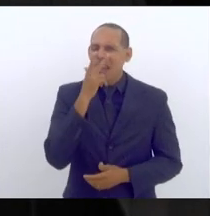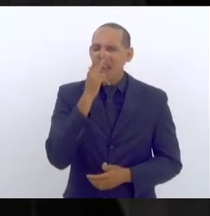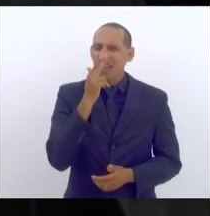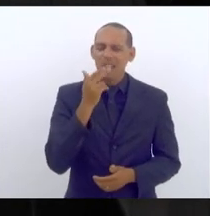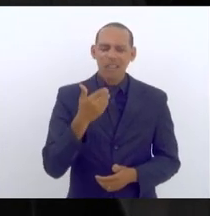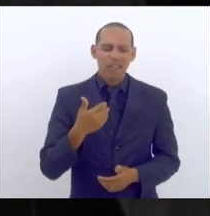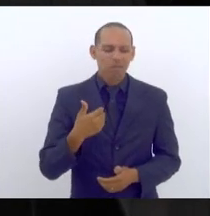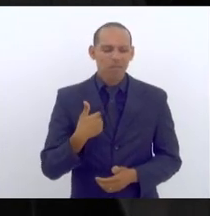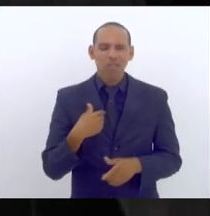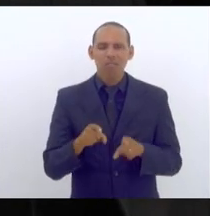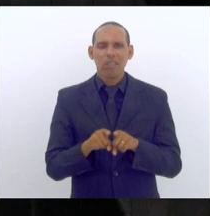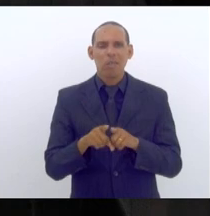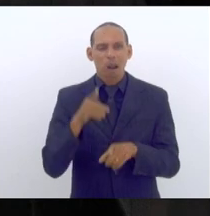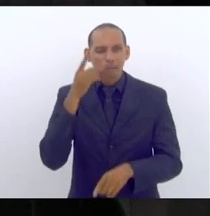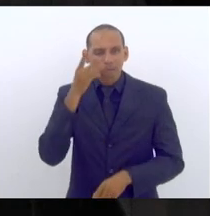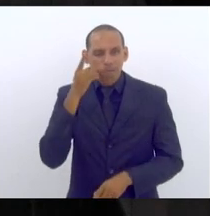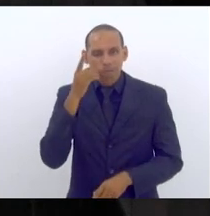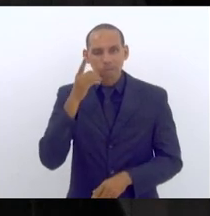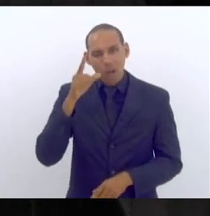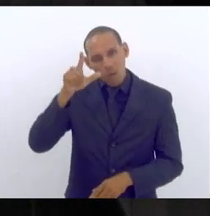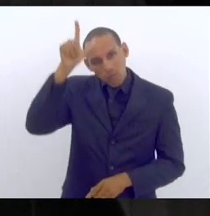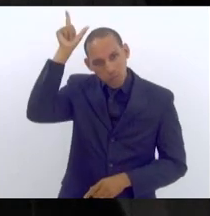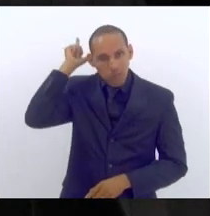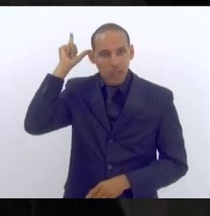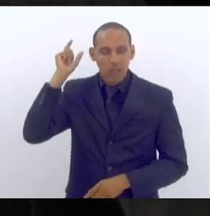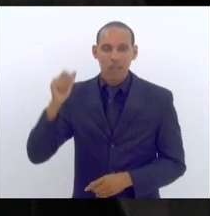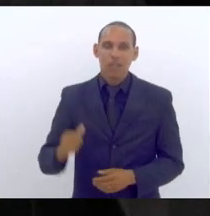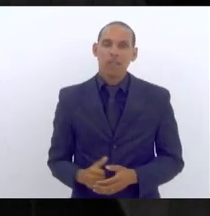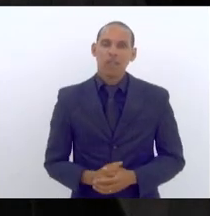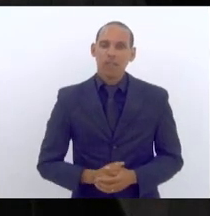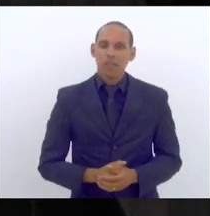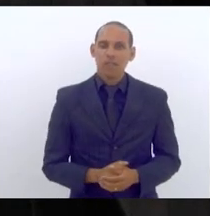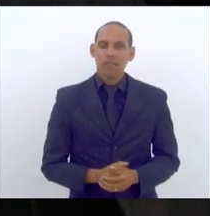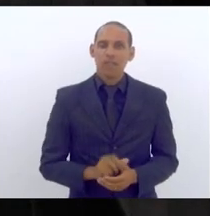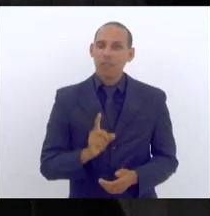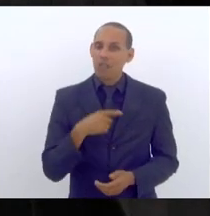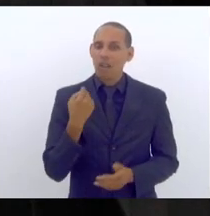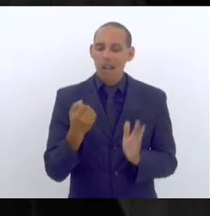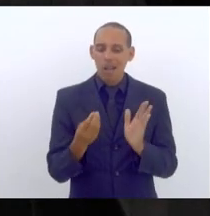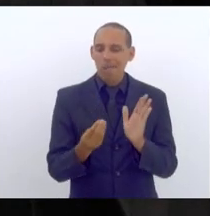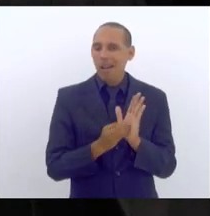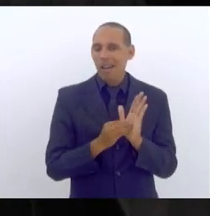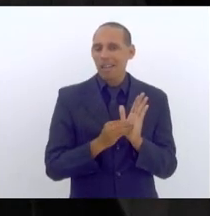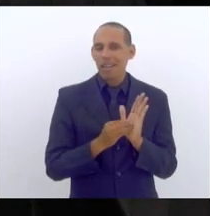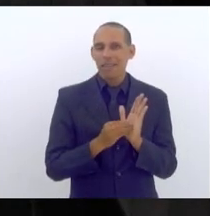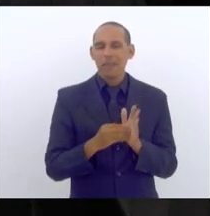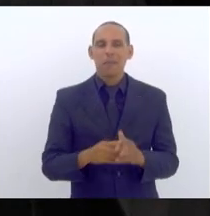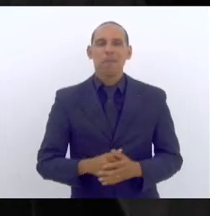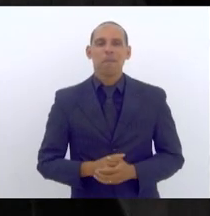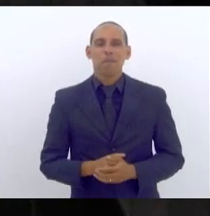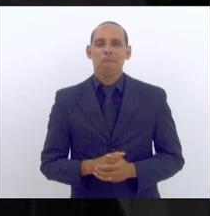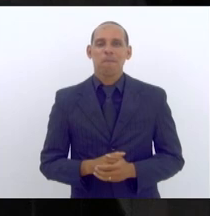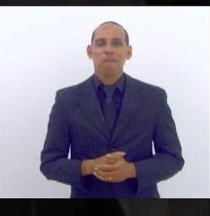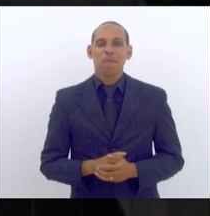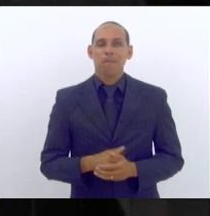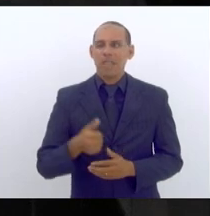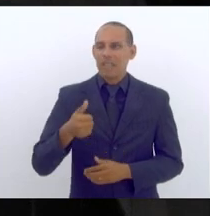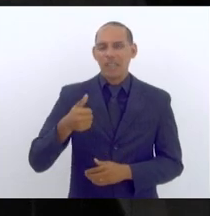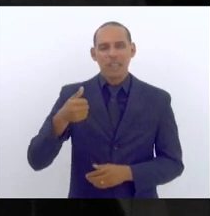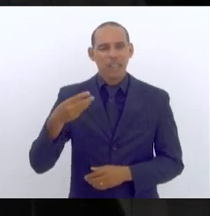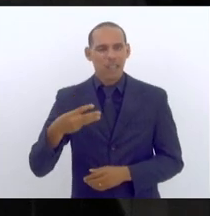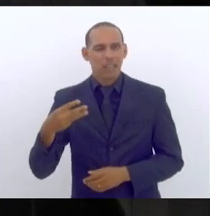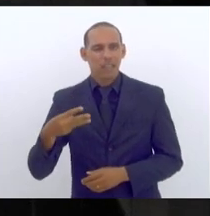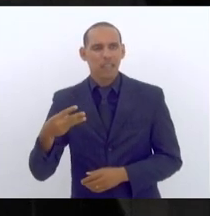eu e o Deputado Luiz Paulo Vamos marcar essa décima terceira